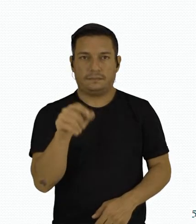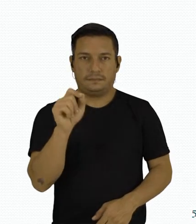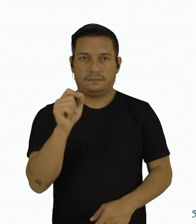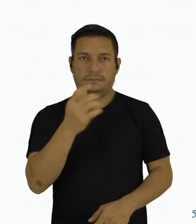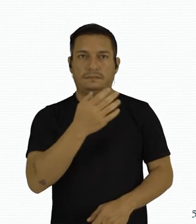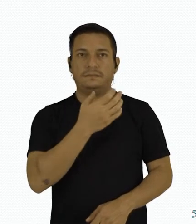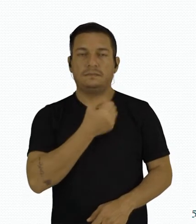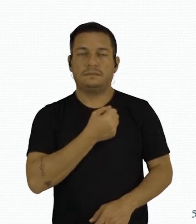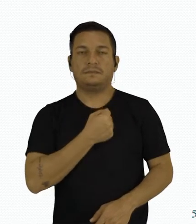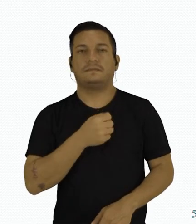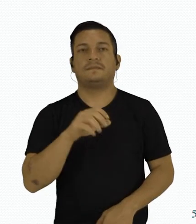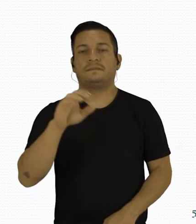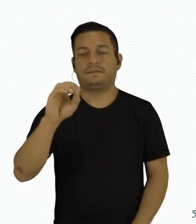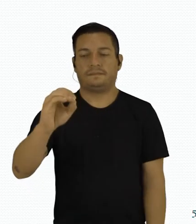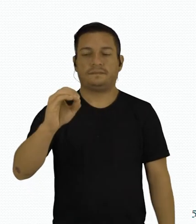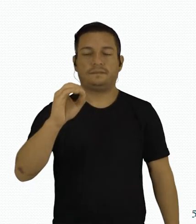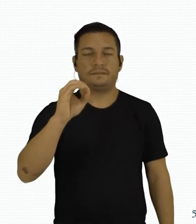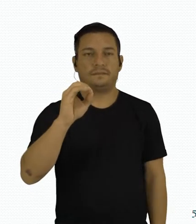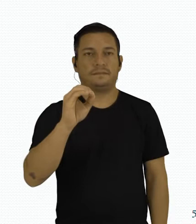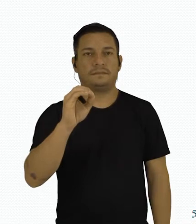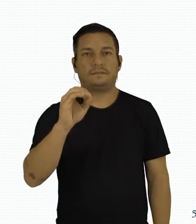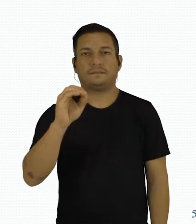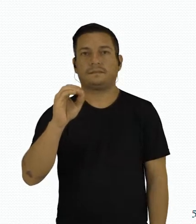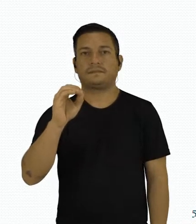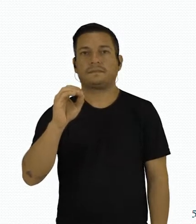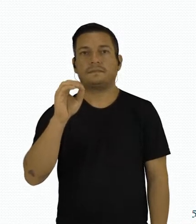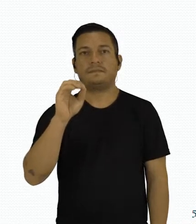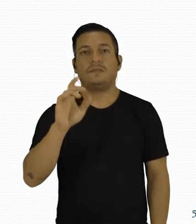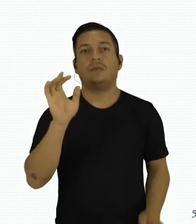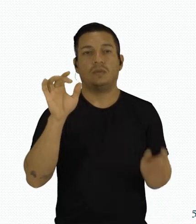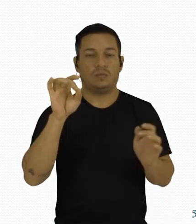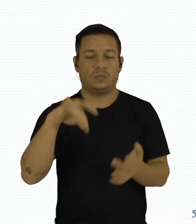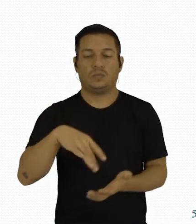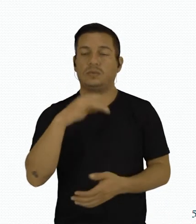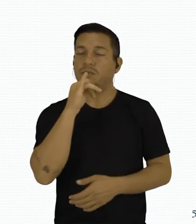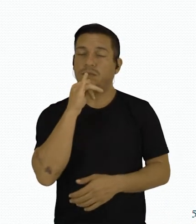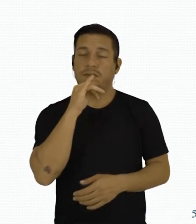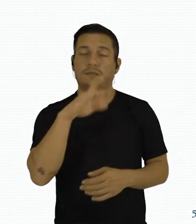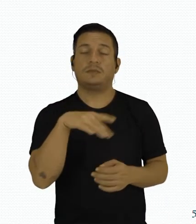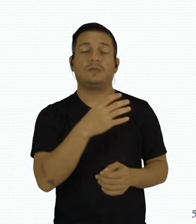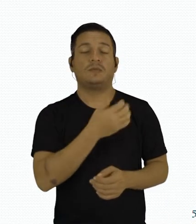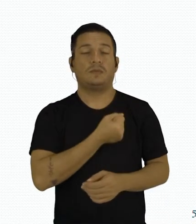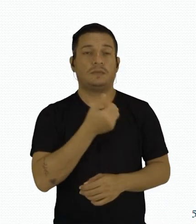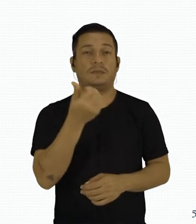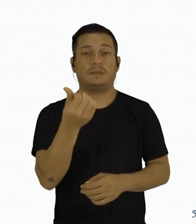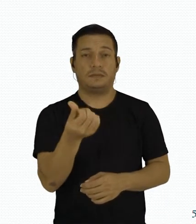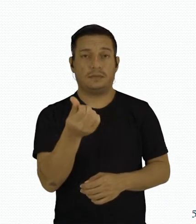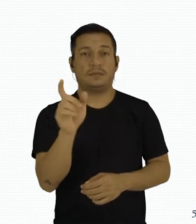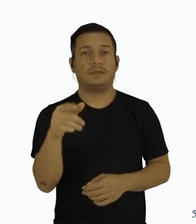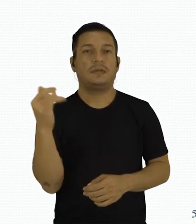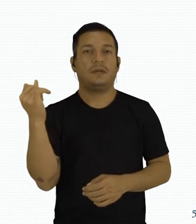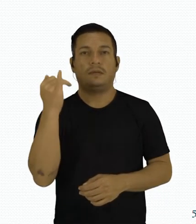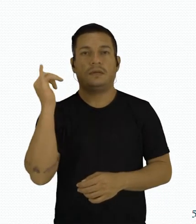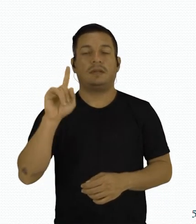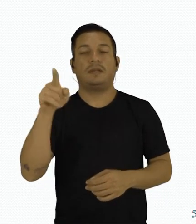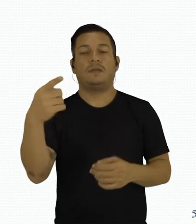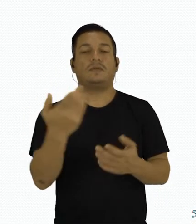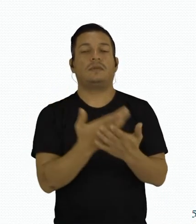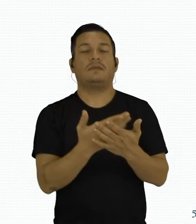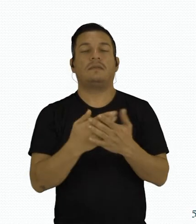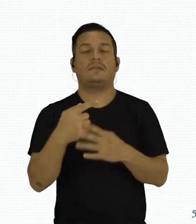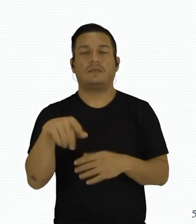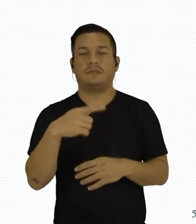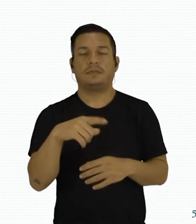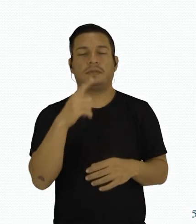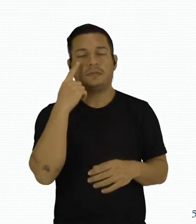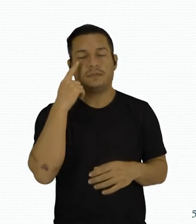algarismo 0. No último exemplo, a parte inteira é o algarismo 6, ok? Isso vai ser importante na outra aula para a gente poder obter